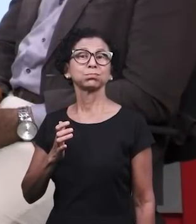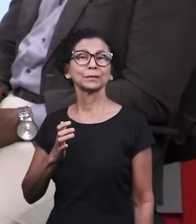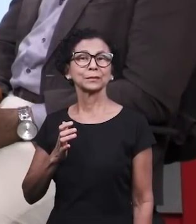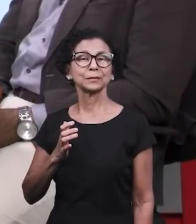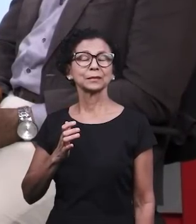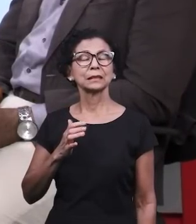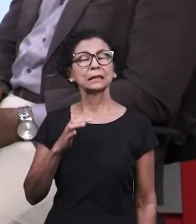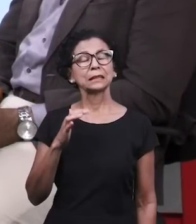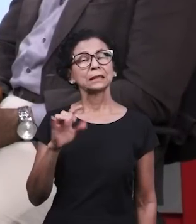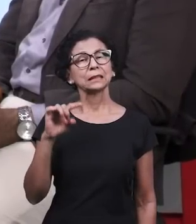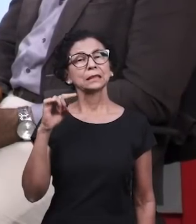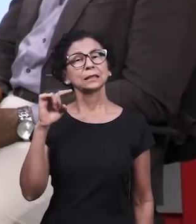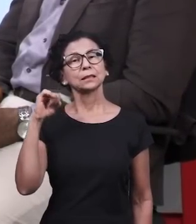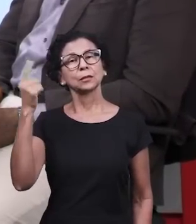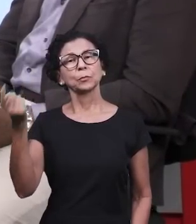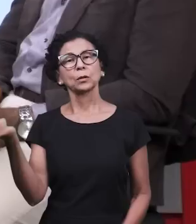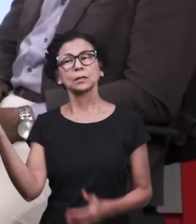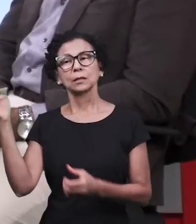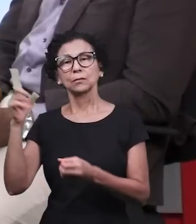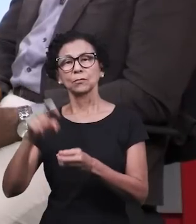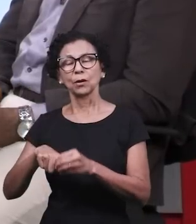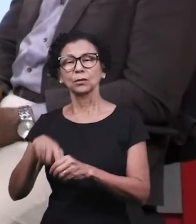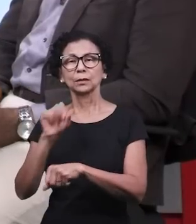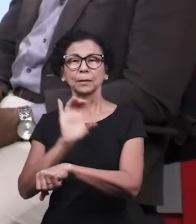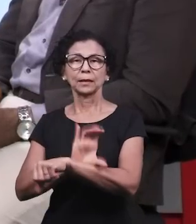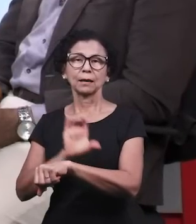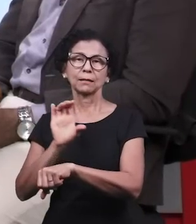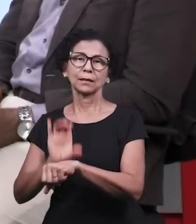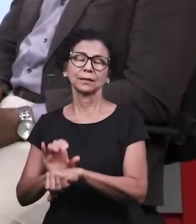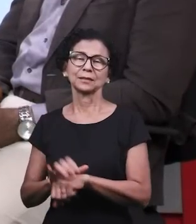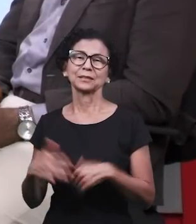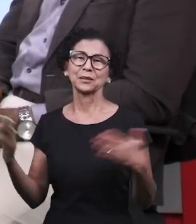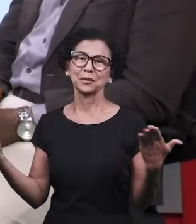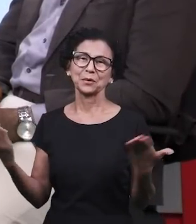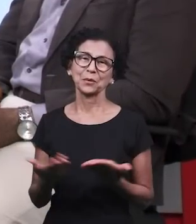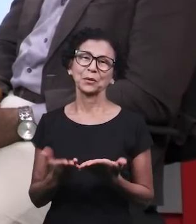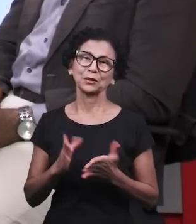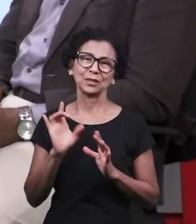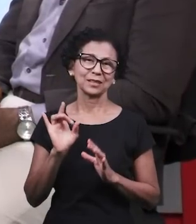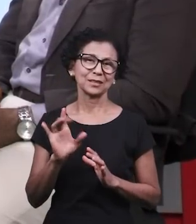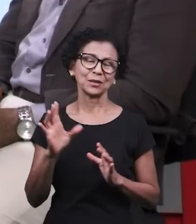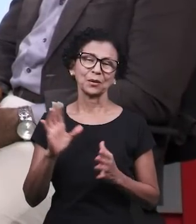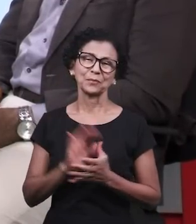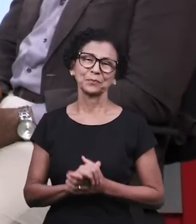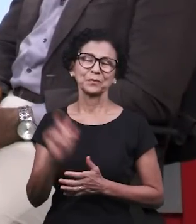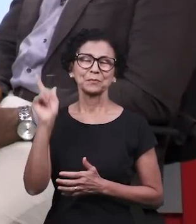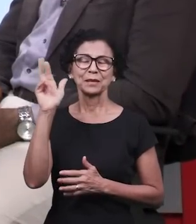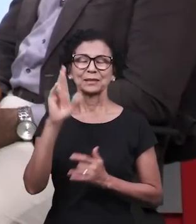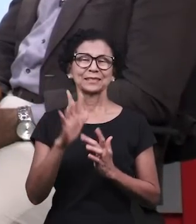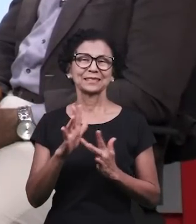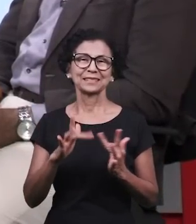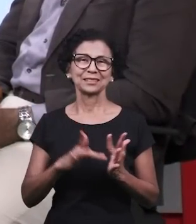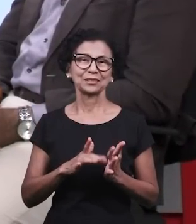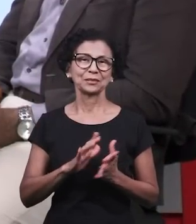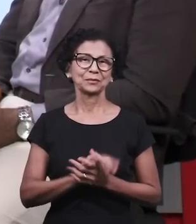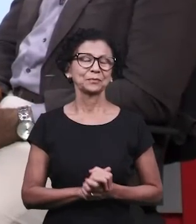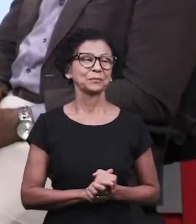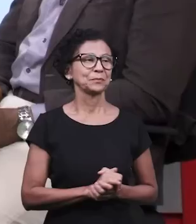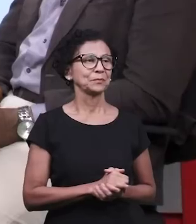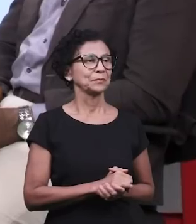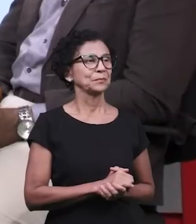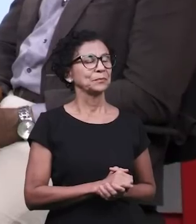saída dele. Morreu antes da saída dele. Aliás, há anos atrás, eu discuti esse assunto com o pastor Gilson e nós